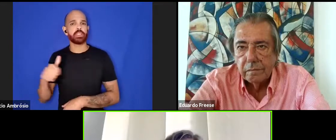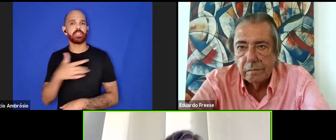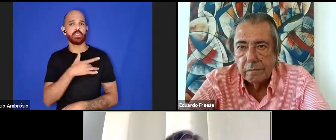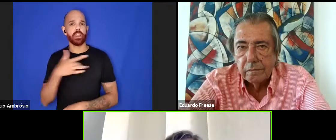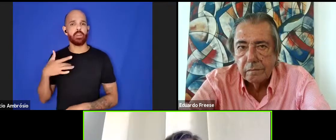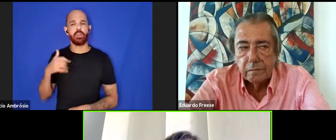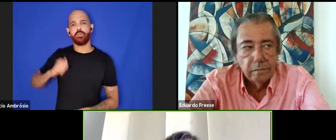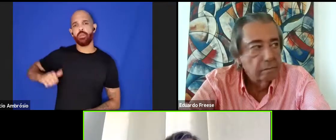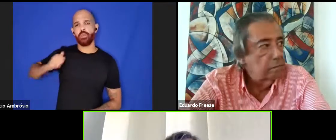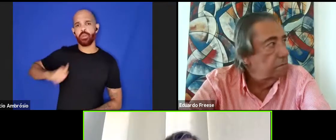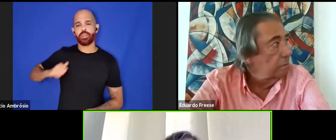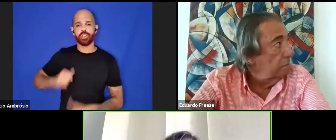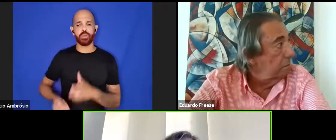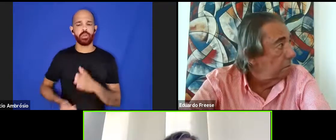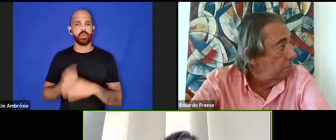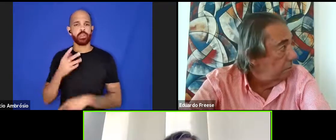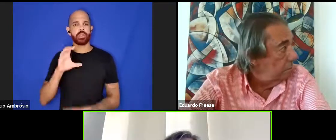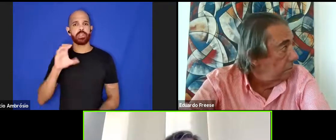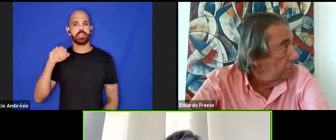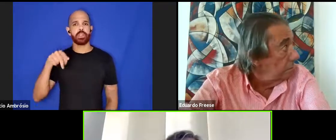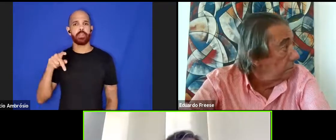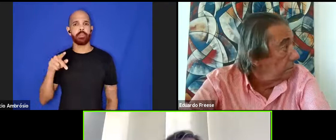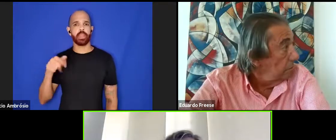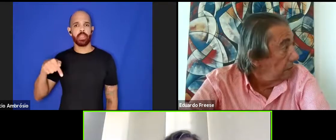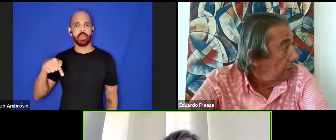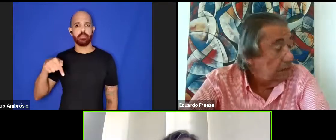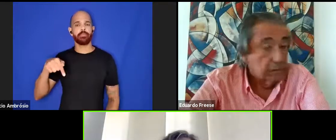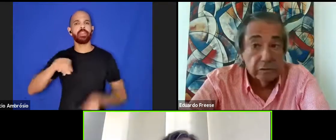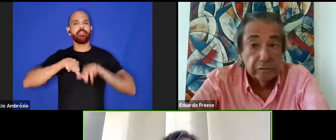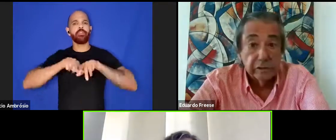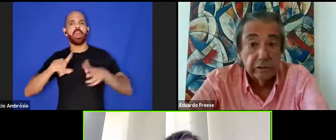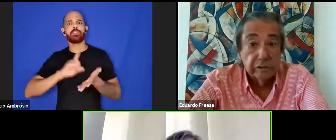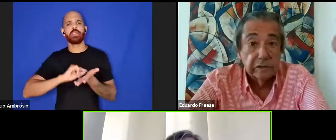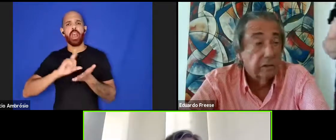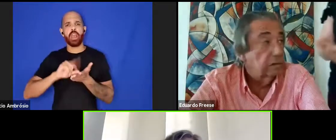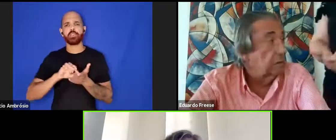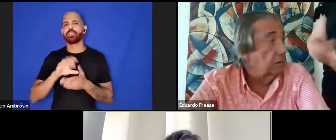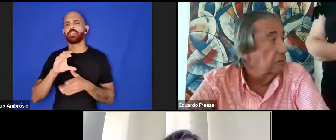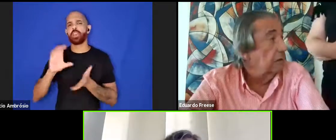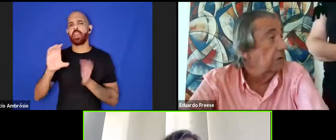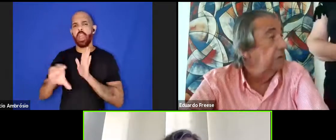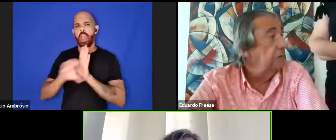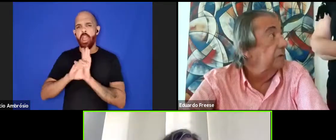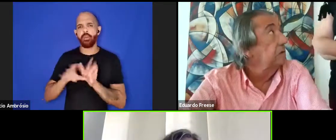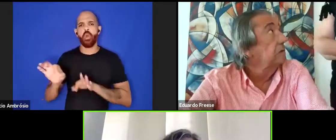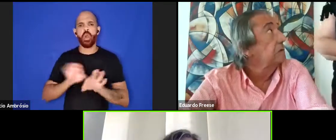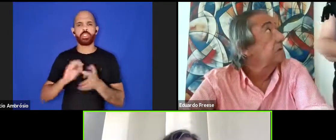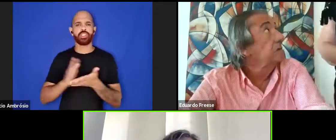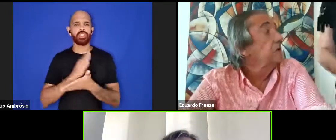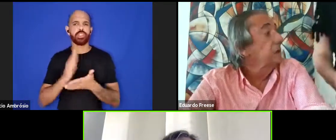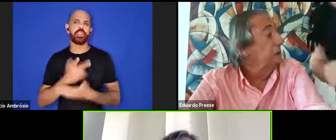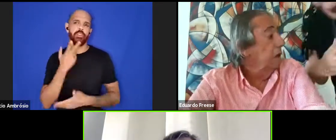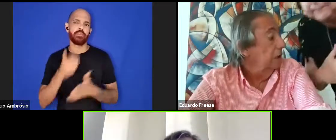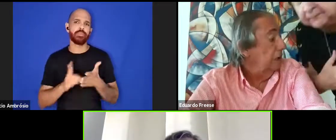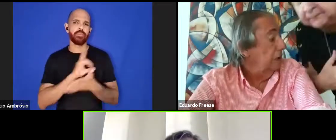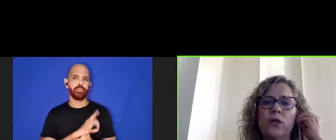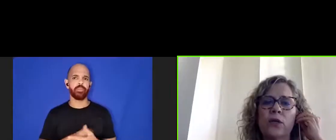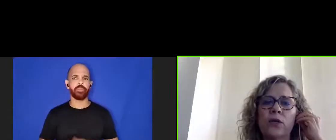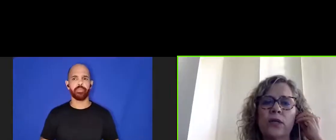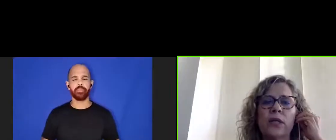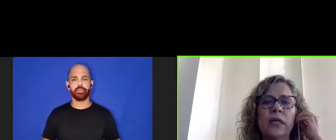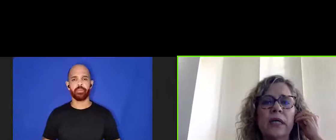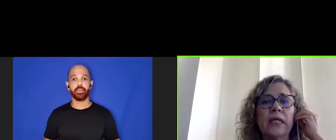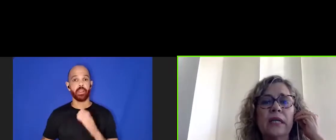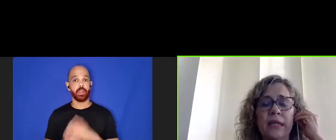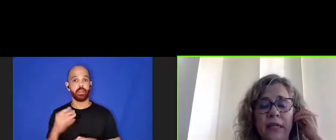de produtividade do CNPq, foram vários artigos científicos, capítulos e organização de livros, como já citados aqui. A criação do